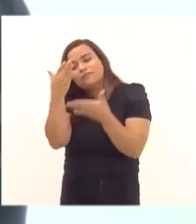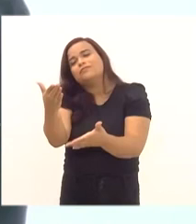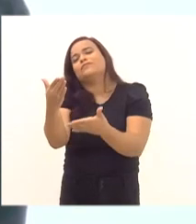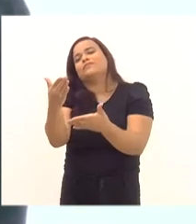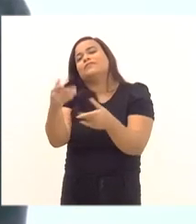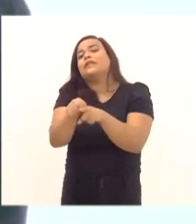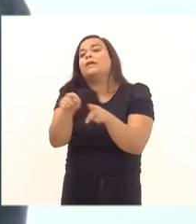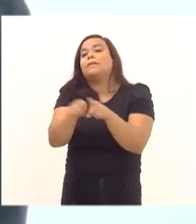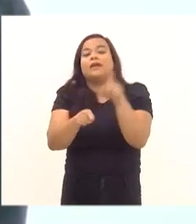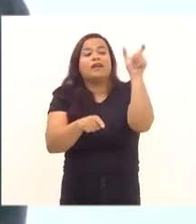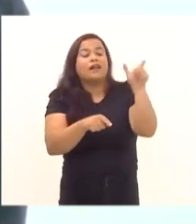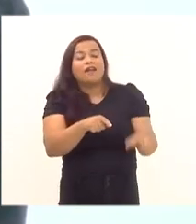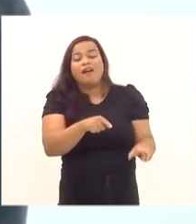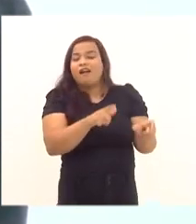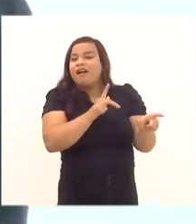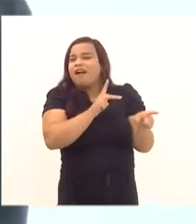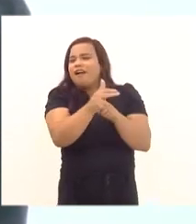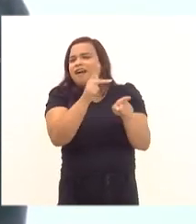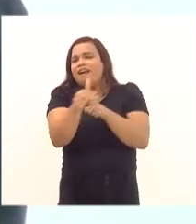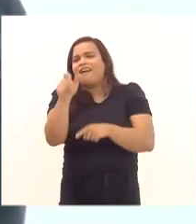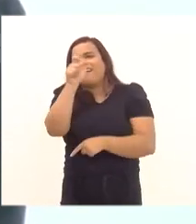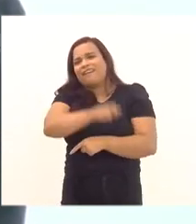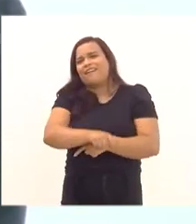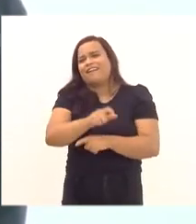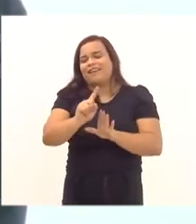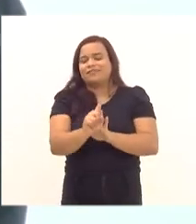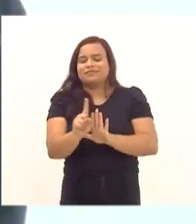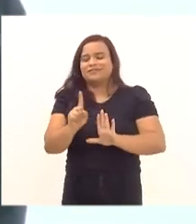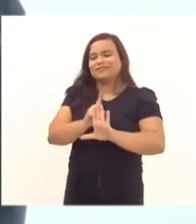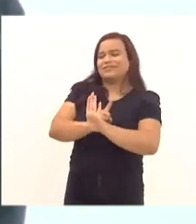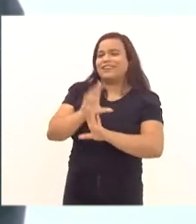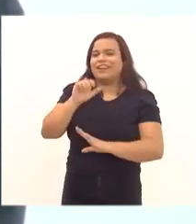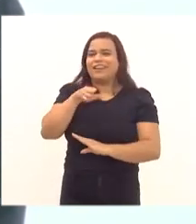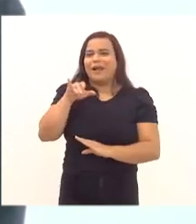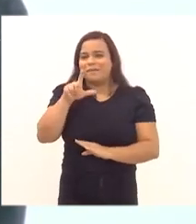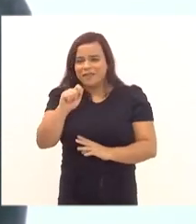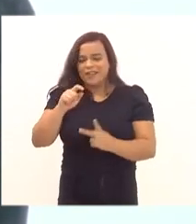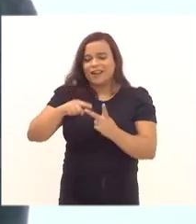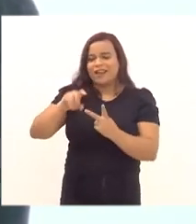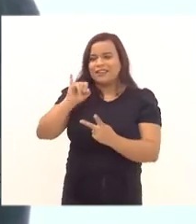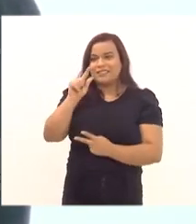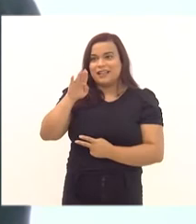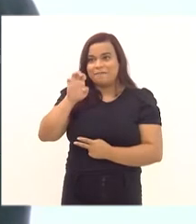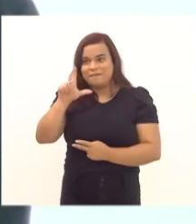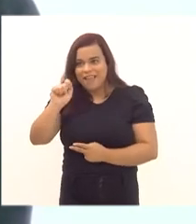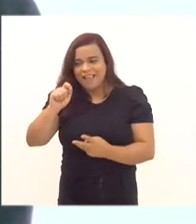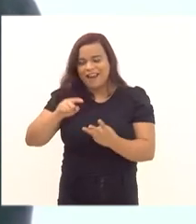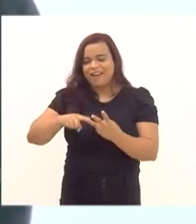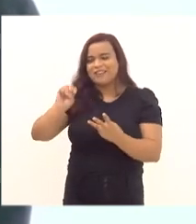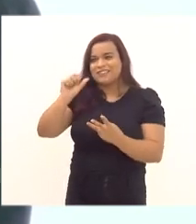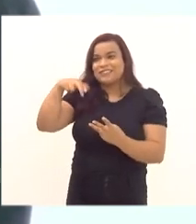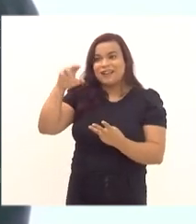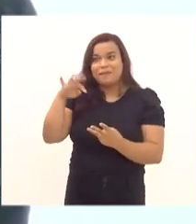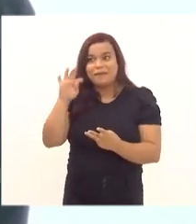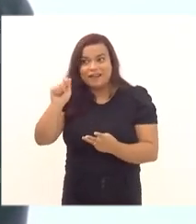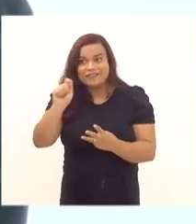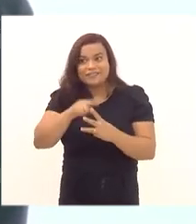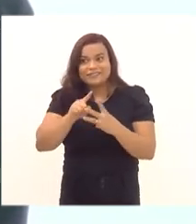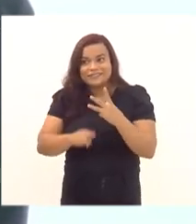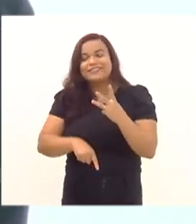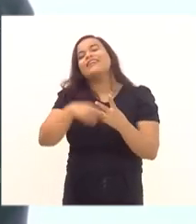baixe dores Camila Marins Isabela Vieira e Samantha você sabe o que que é